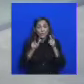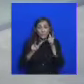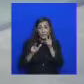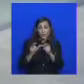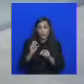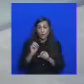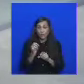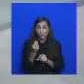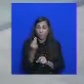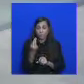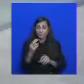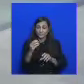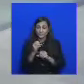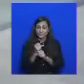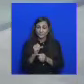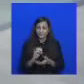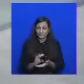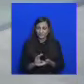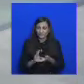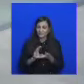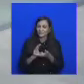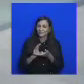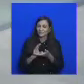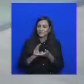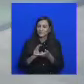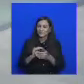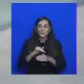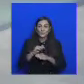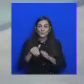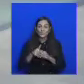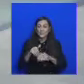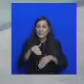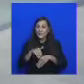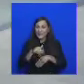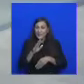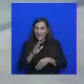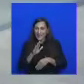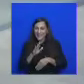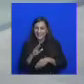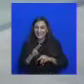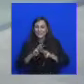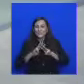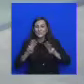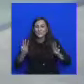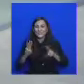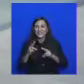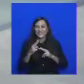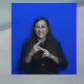apostas vencedoras e ainda se o prêmio está acumulado. Tudo isso e muito mais através do site da Caixa.